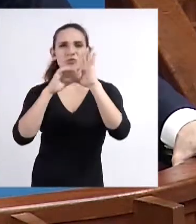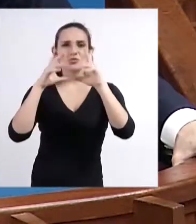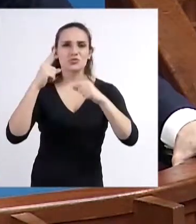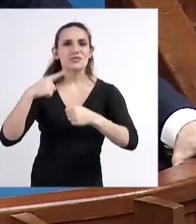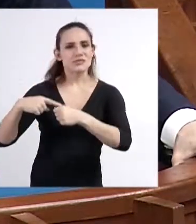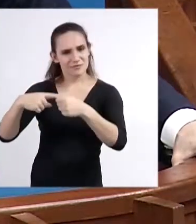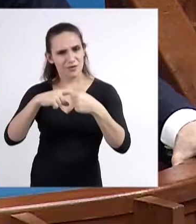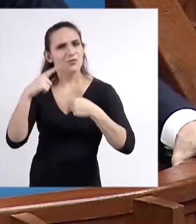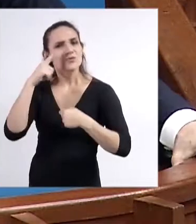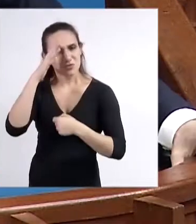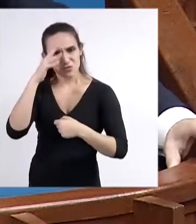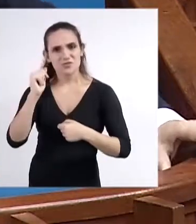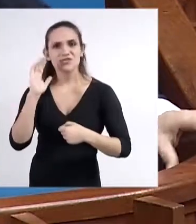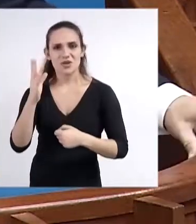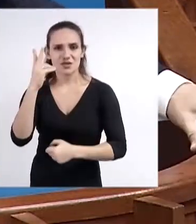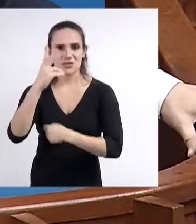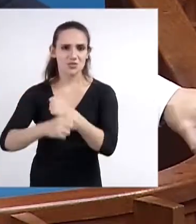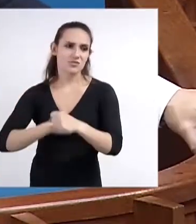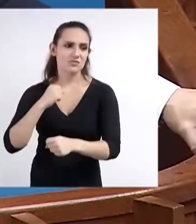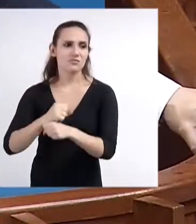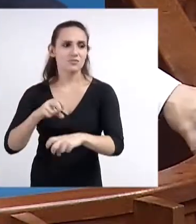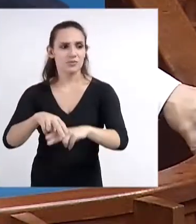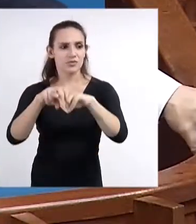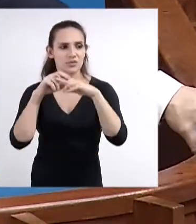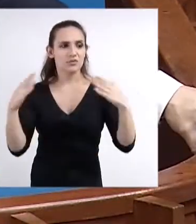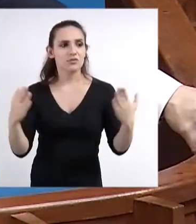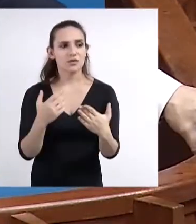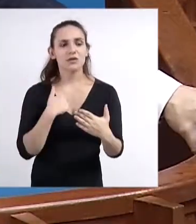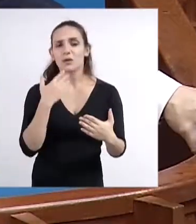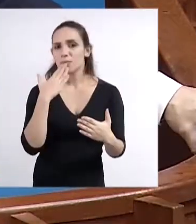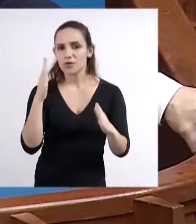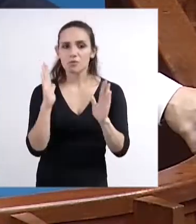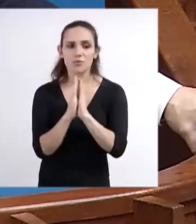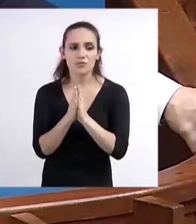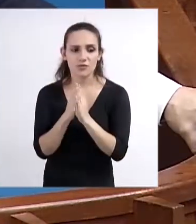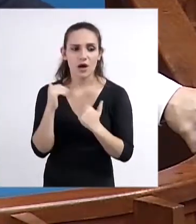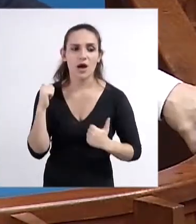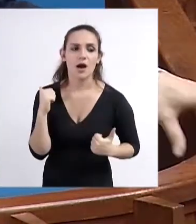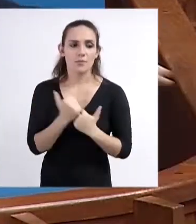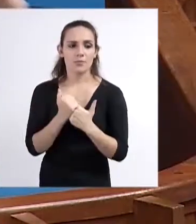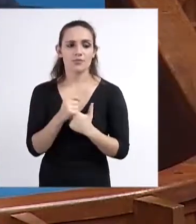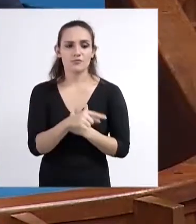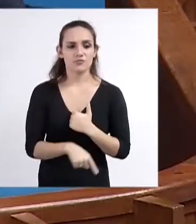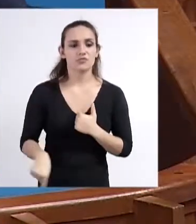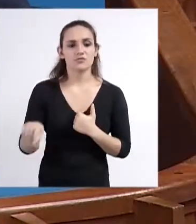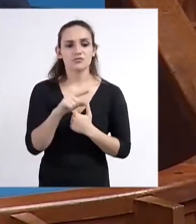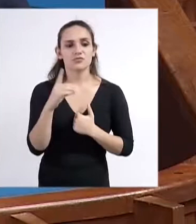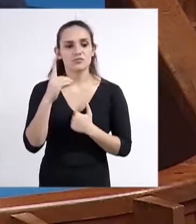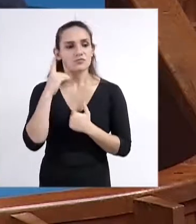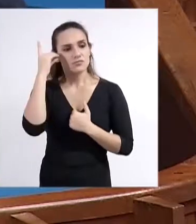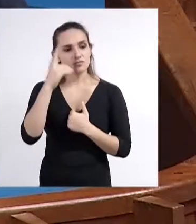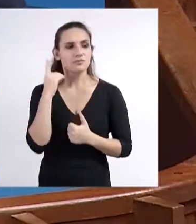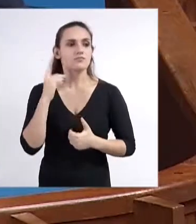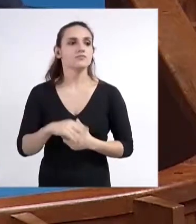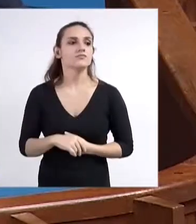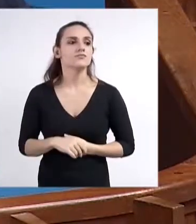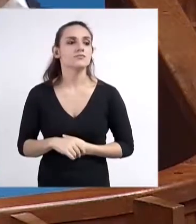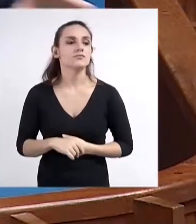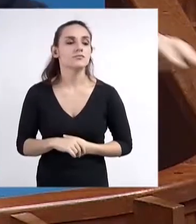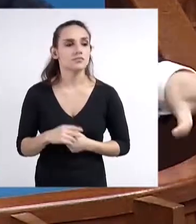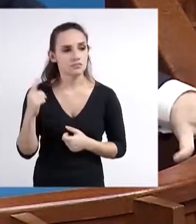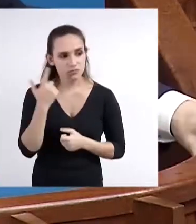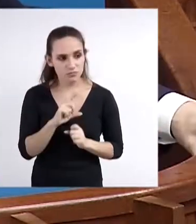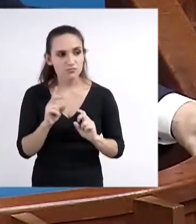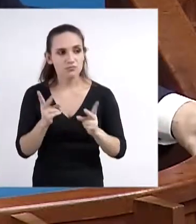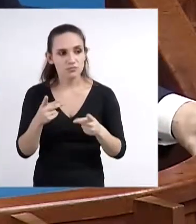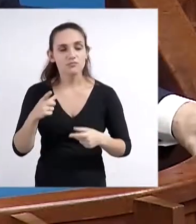ao longo desses 2 anos. Então, diante disso, peço o apoio dos deputados para que nós possamos